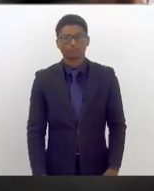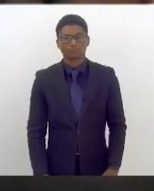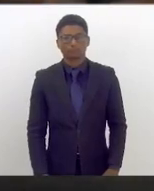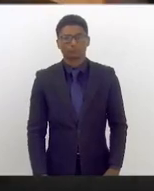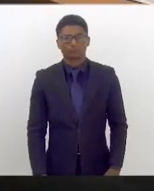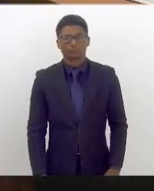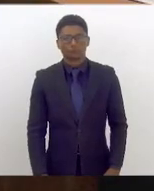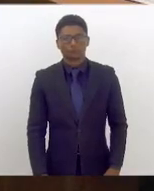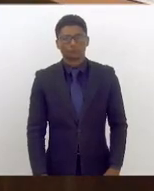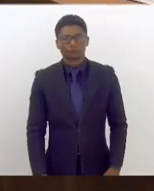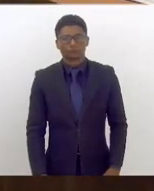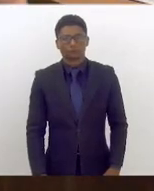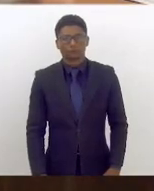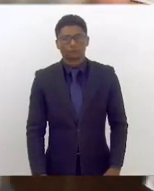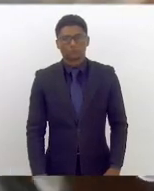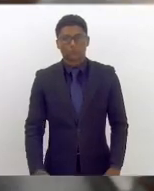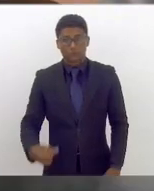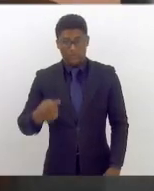eu verifico